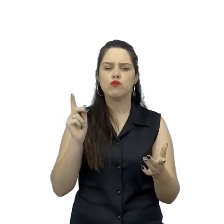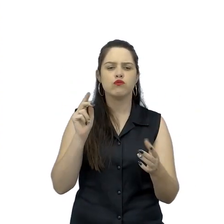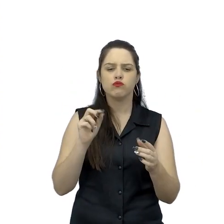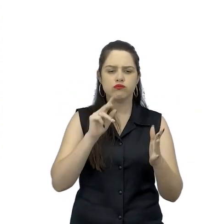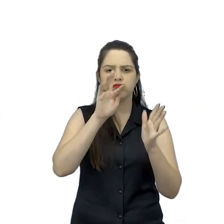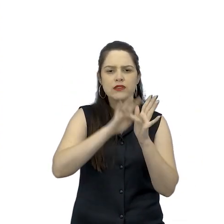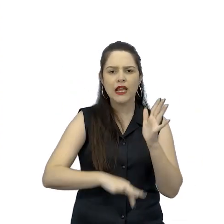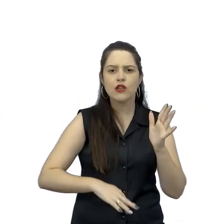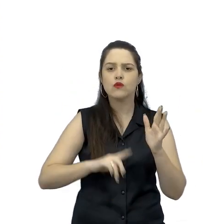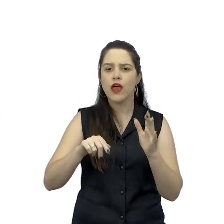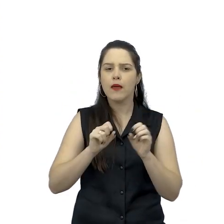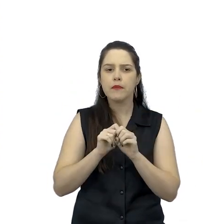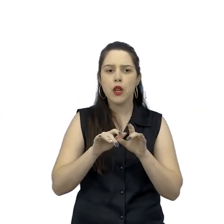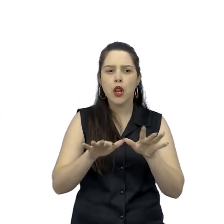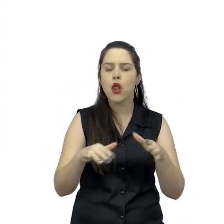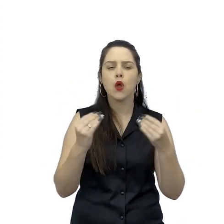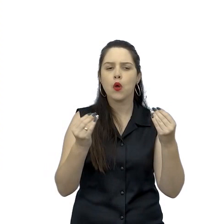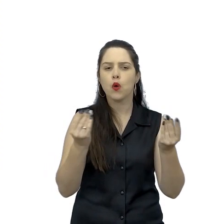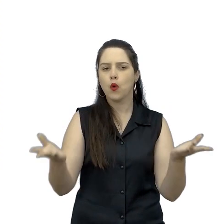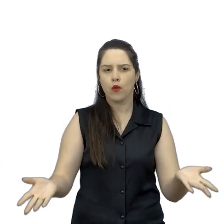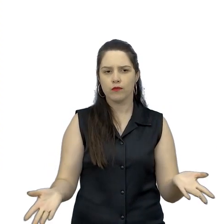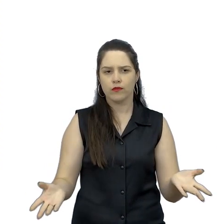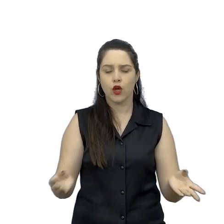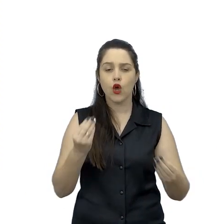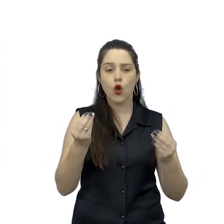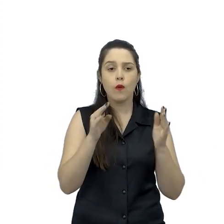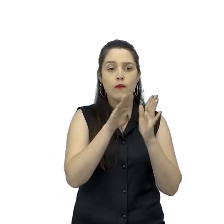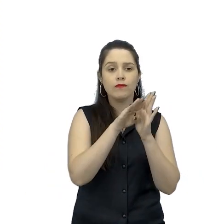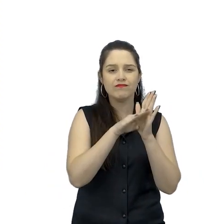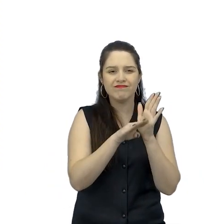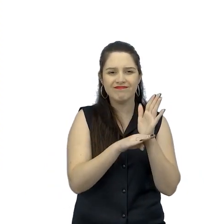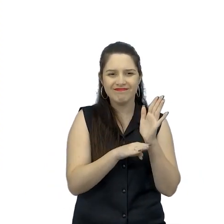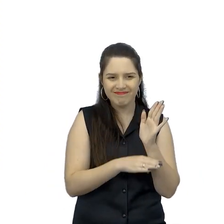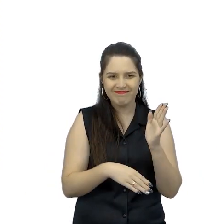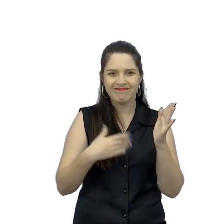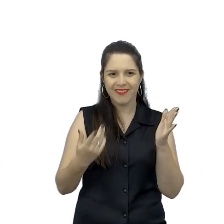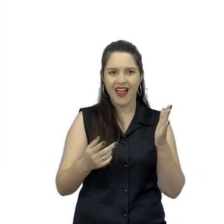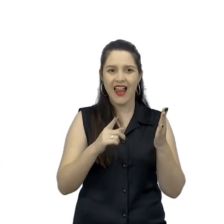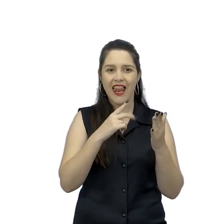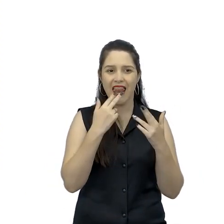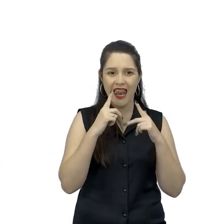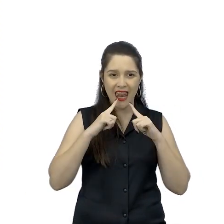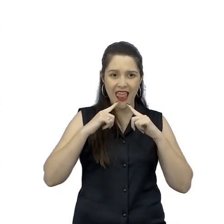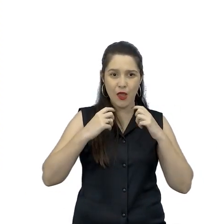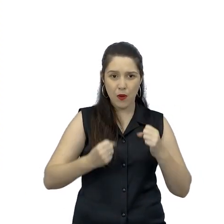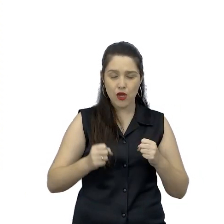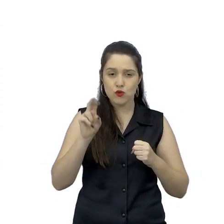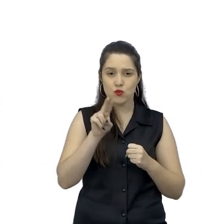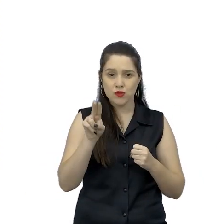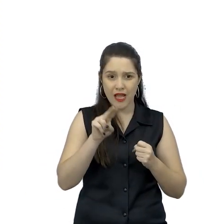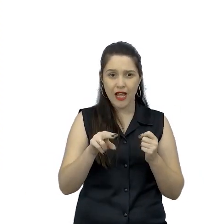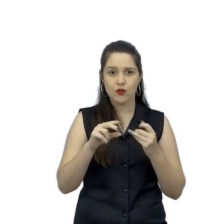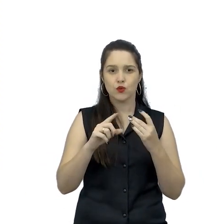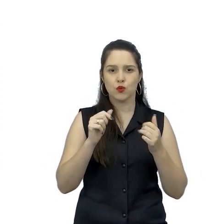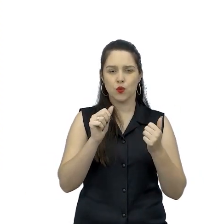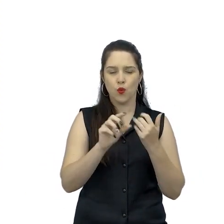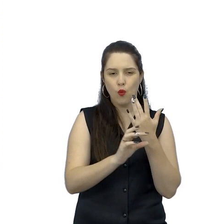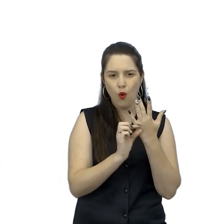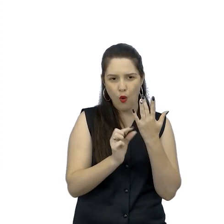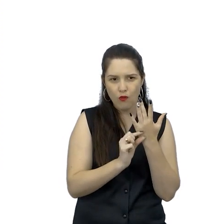publicado? E na E, como é a linguagem usada pelo leitor? Aí uma pergunta,